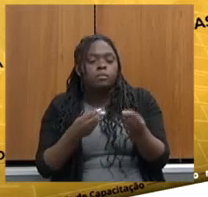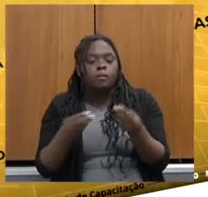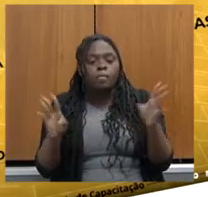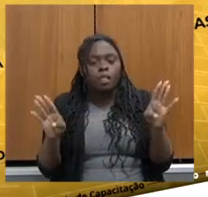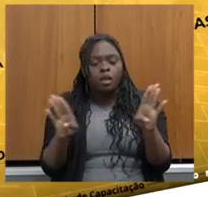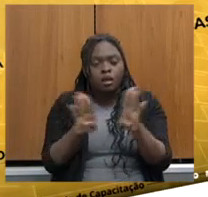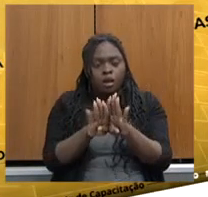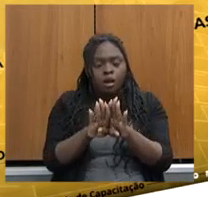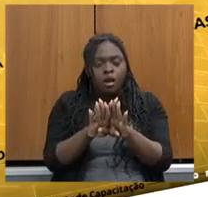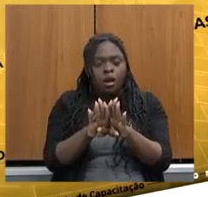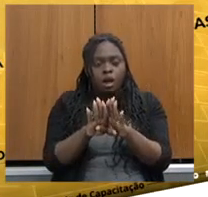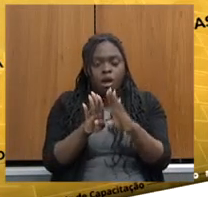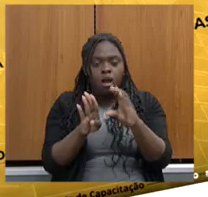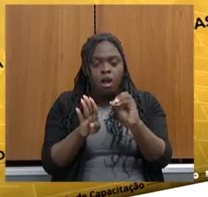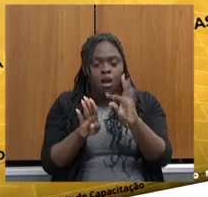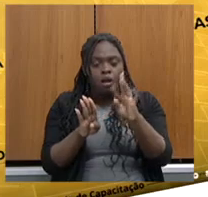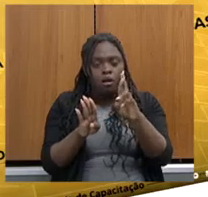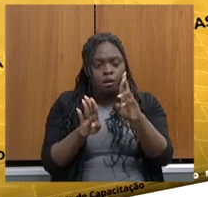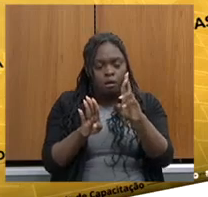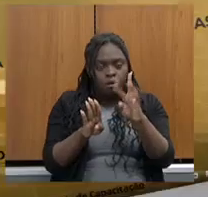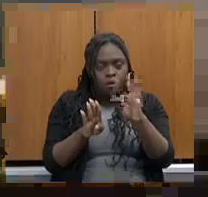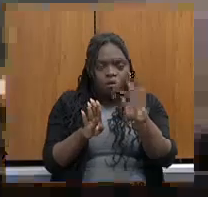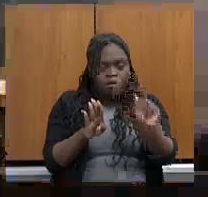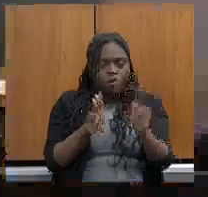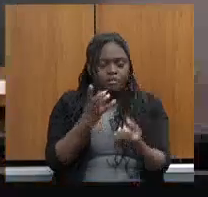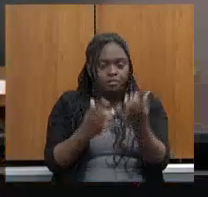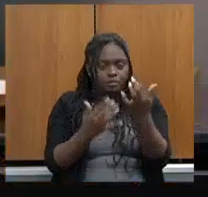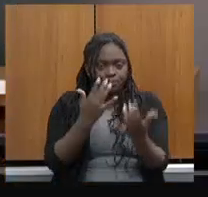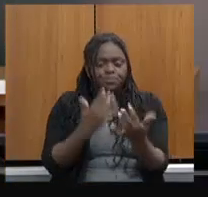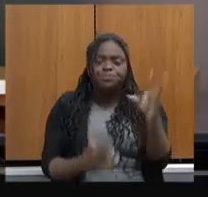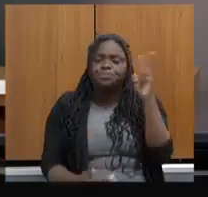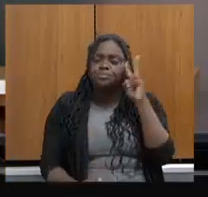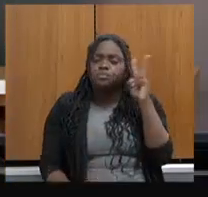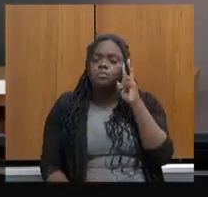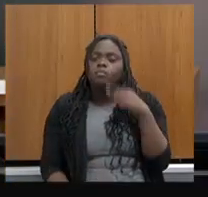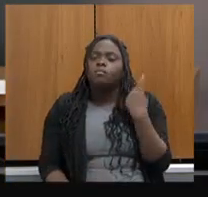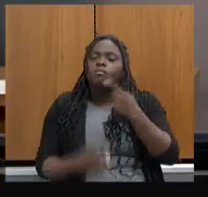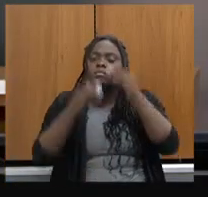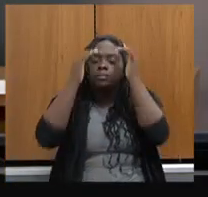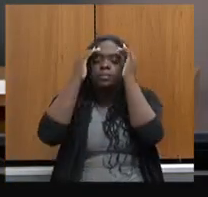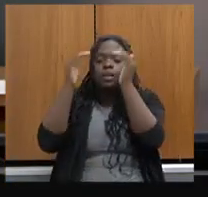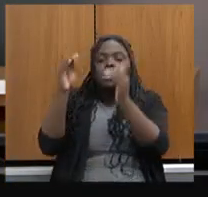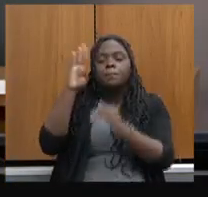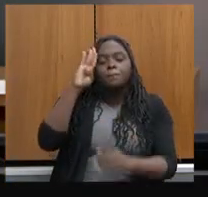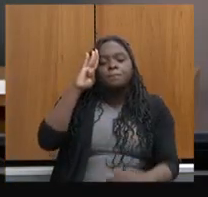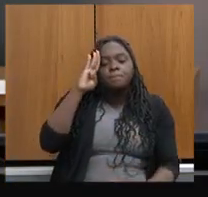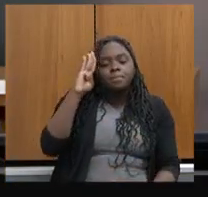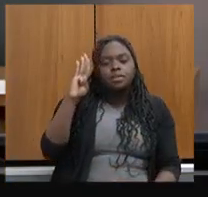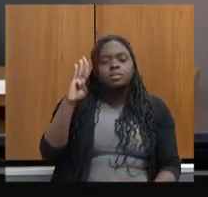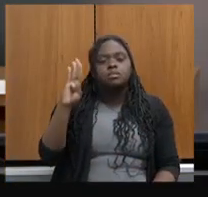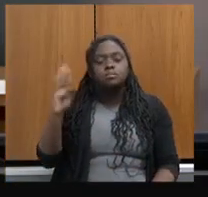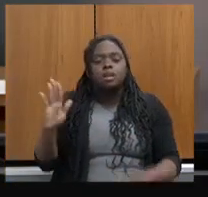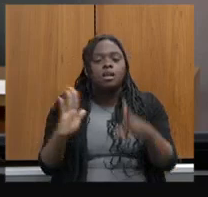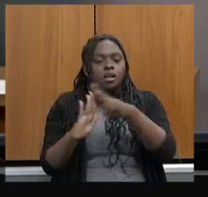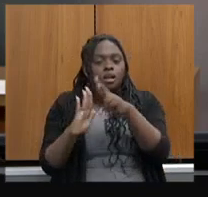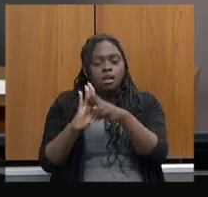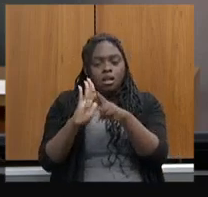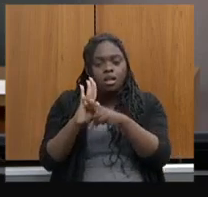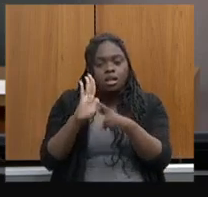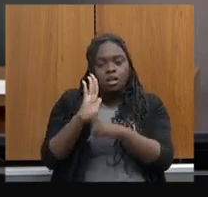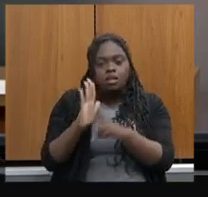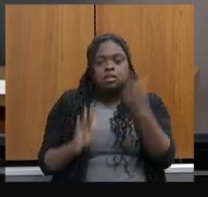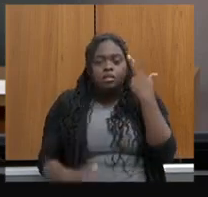corta fogo Lembrando que nós obedecemos as principais aos principais regramentos de